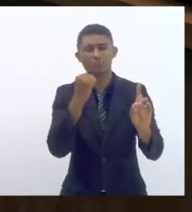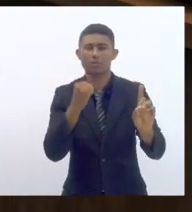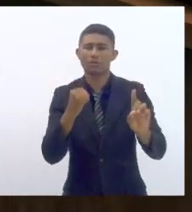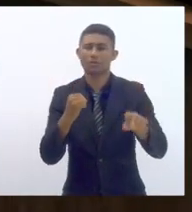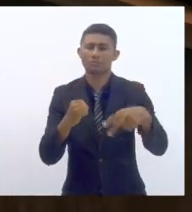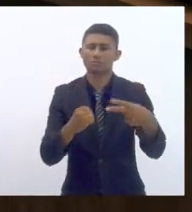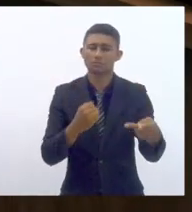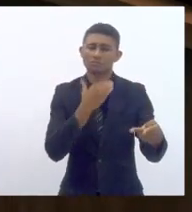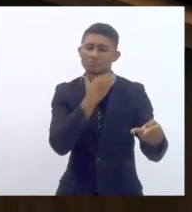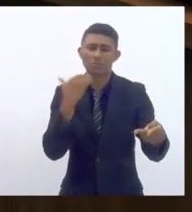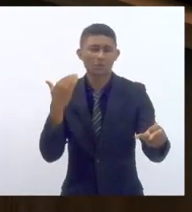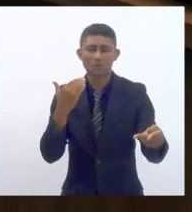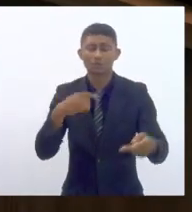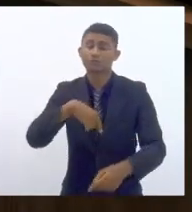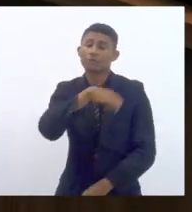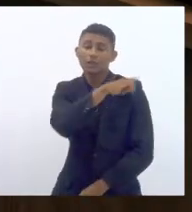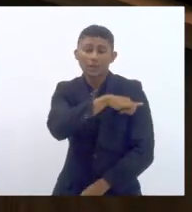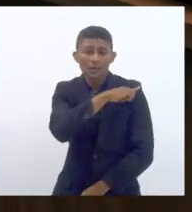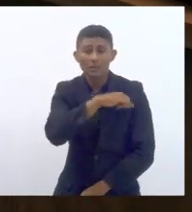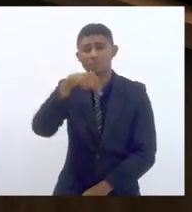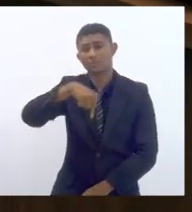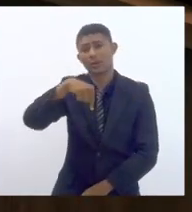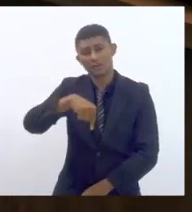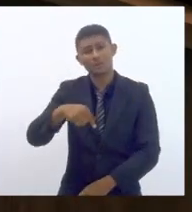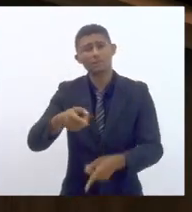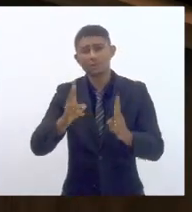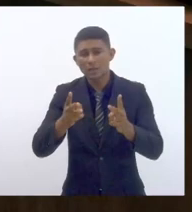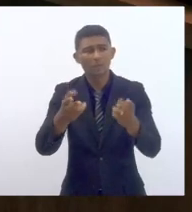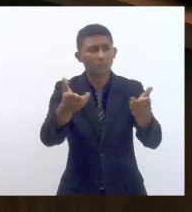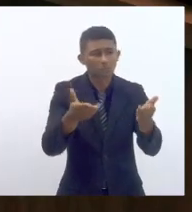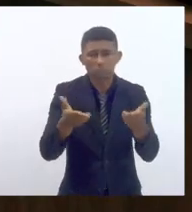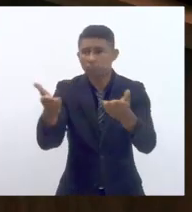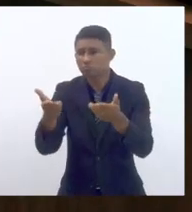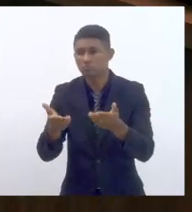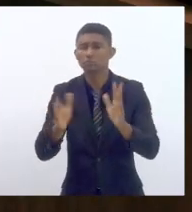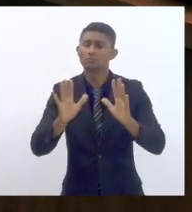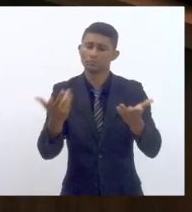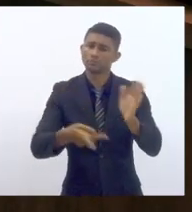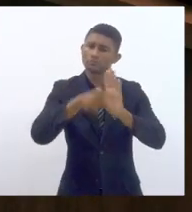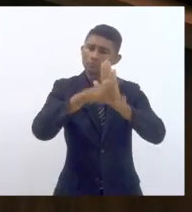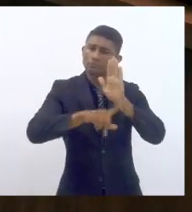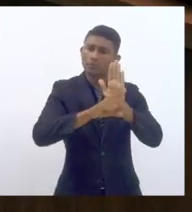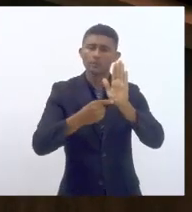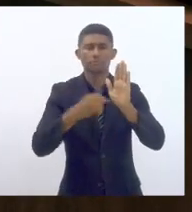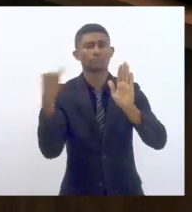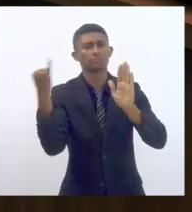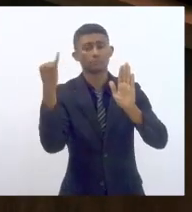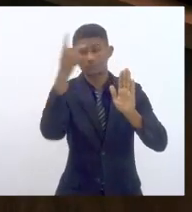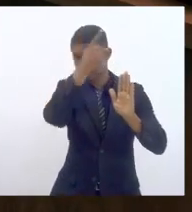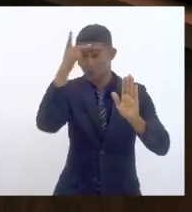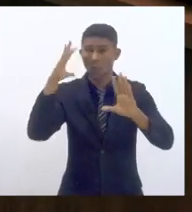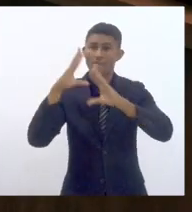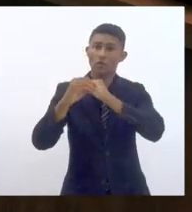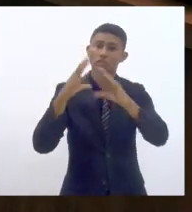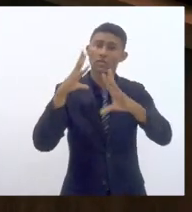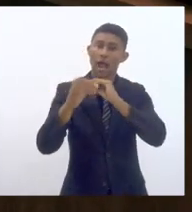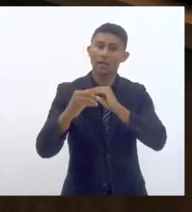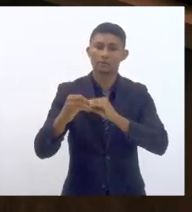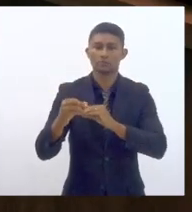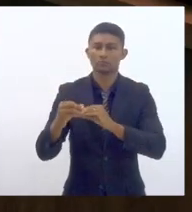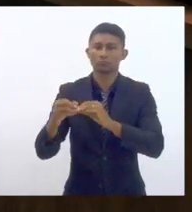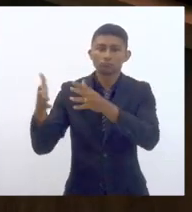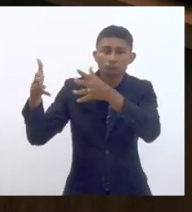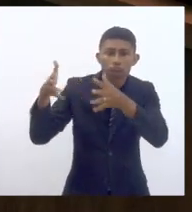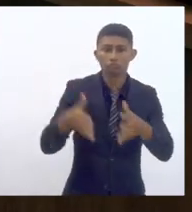de Janeiro é um Estado acolhedor, a capital é uma cidade acolhedora, então esse é um projeto que garante dignidade aos refugiados, sobretudo, Rejane, quando